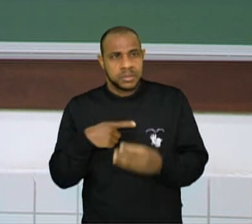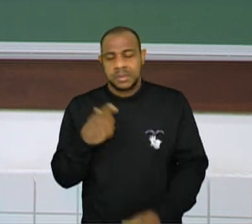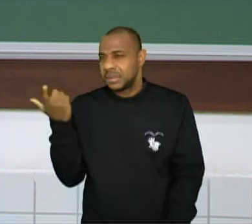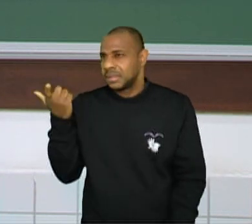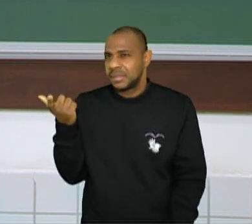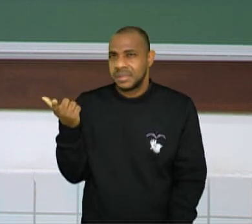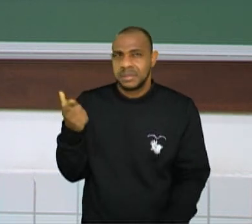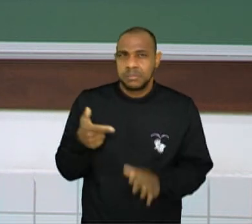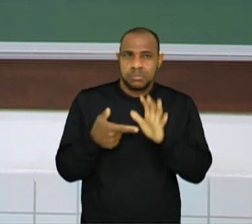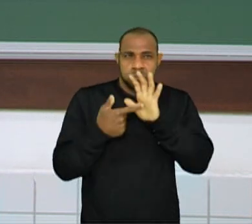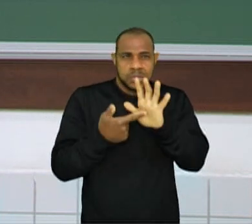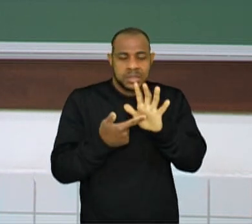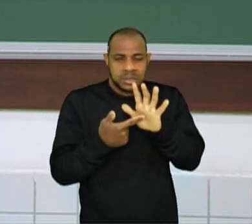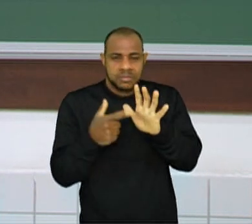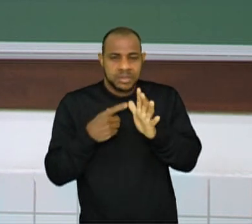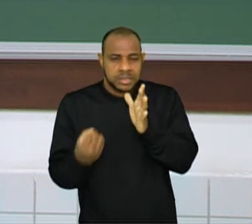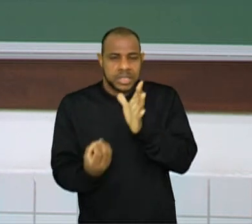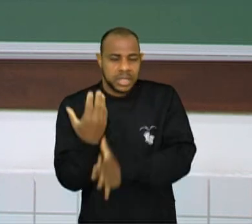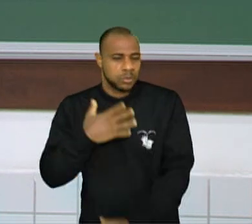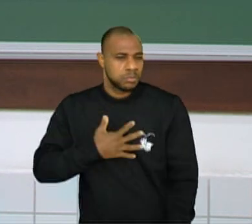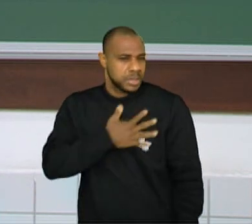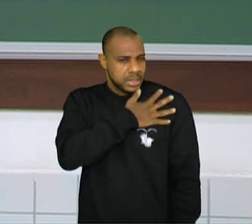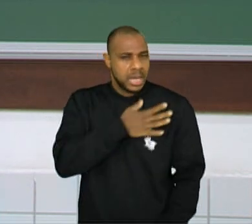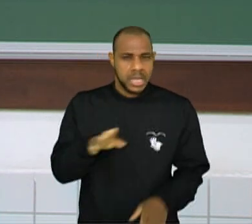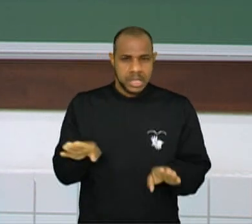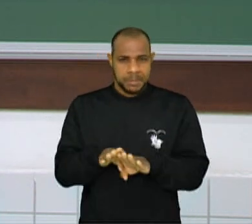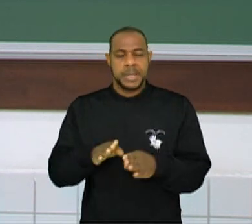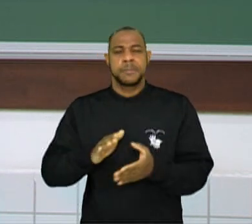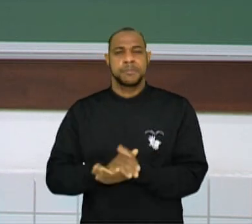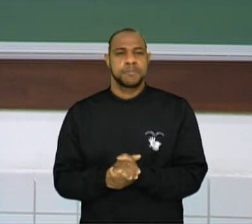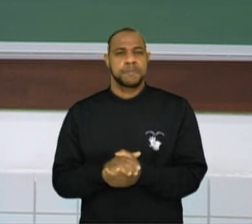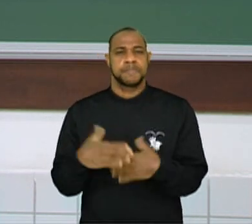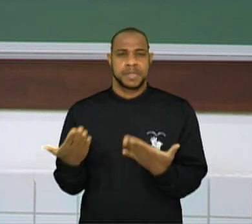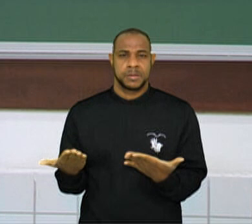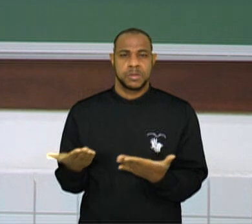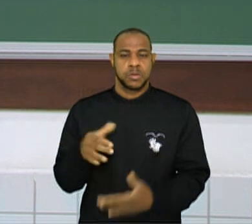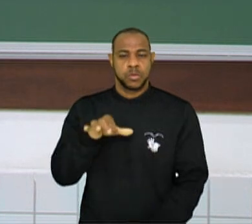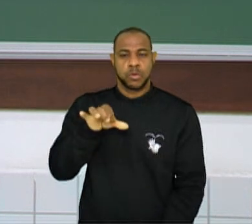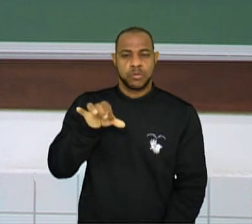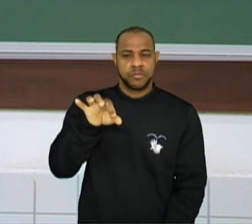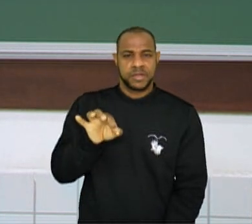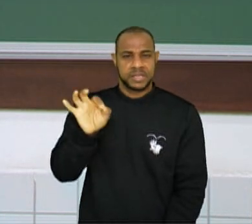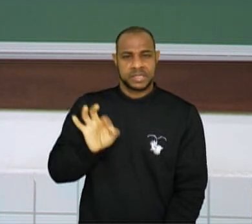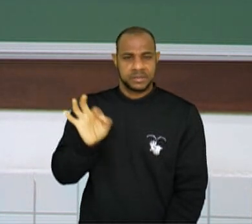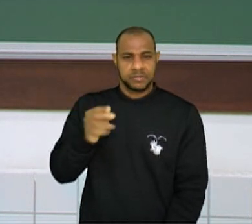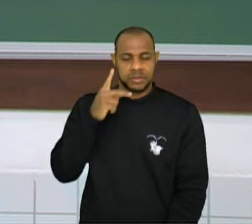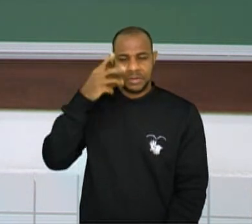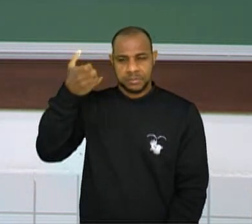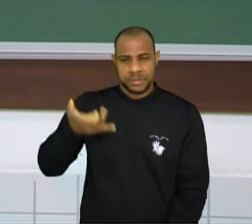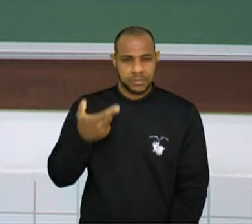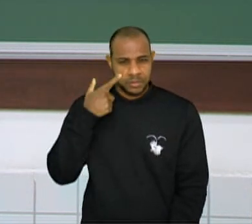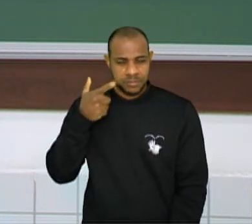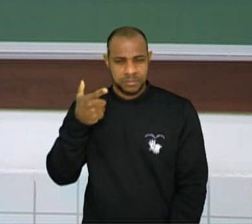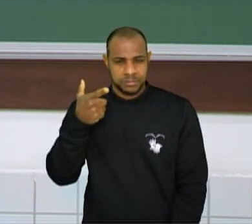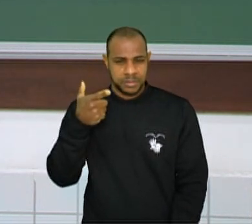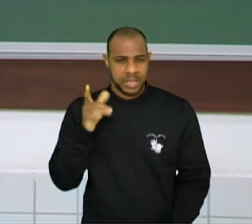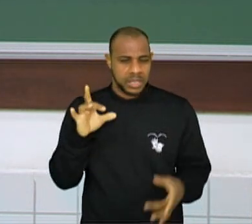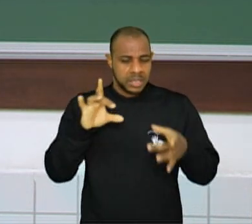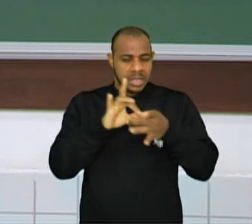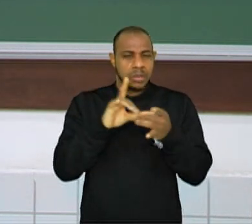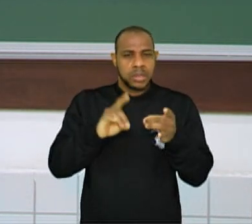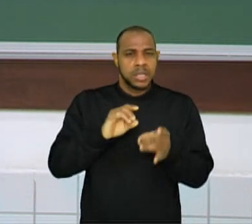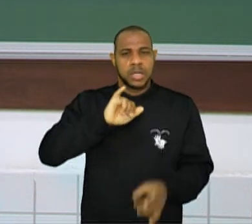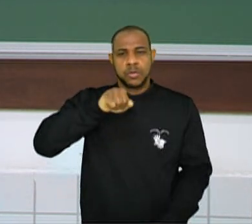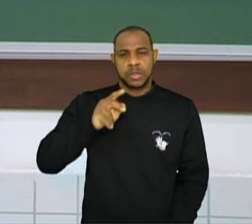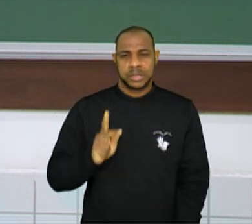modelo que vai ser criado com os militares também. Mas 90% das questões você vai ver ela associada ao JK. Então, a